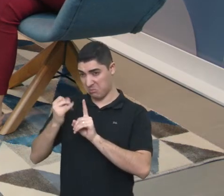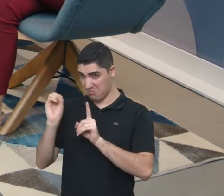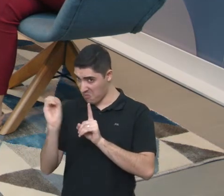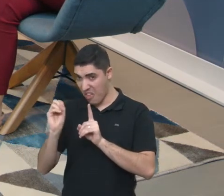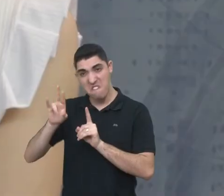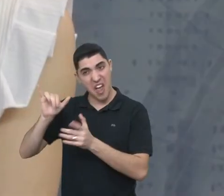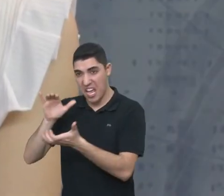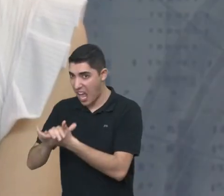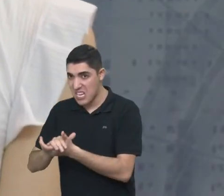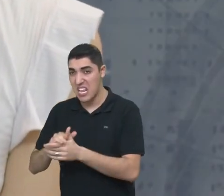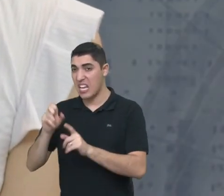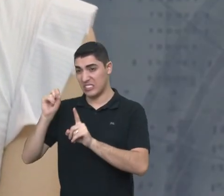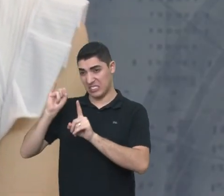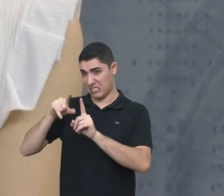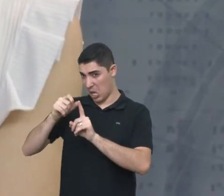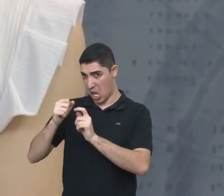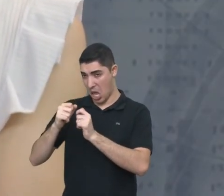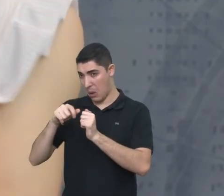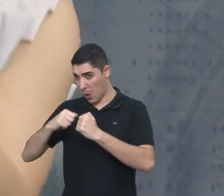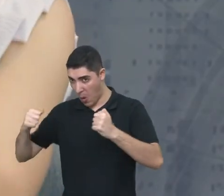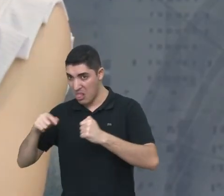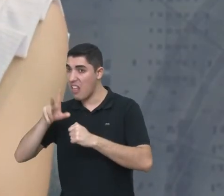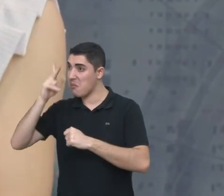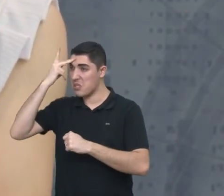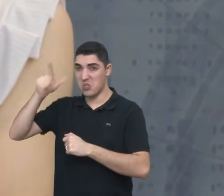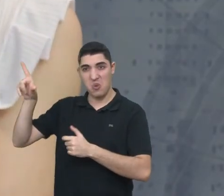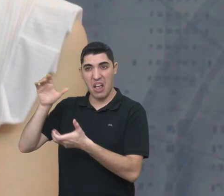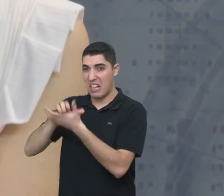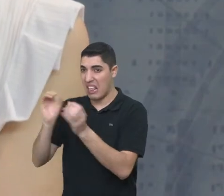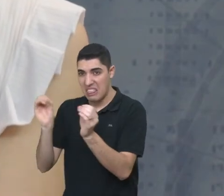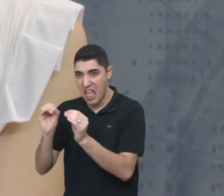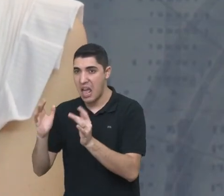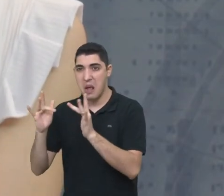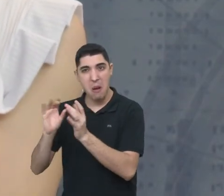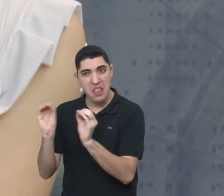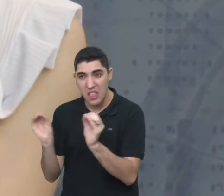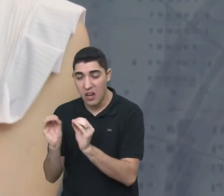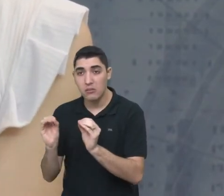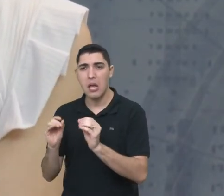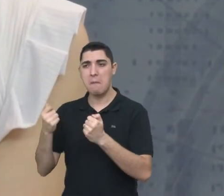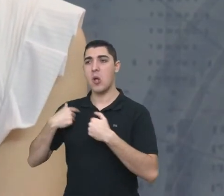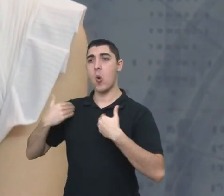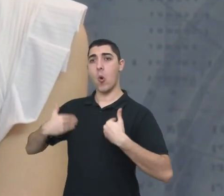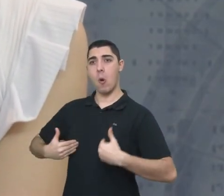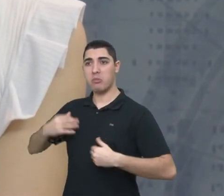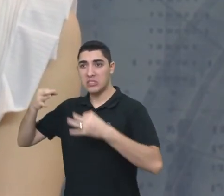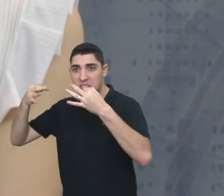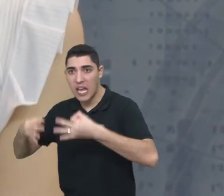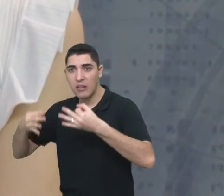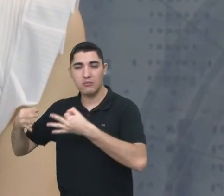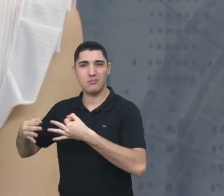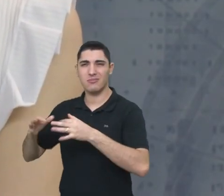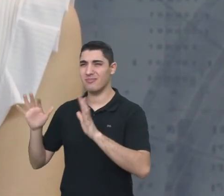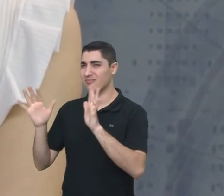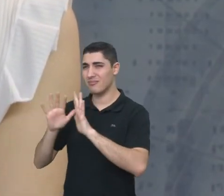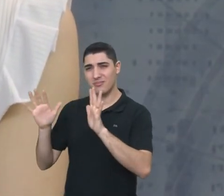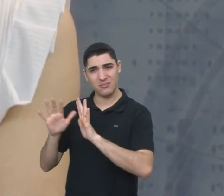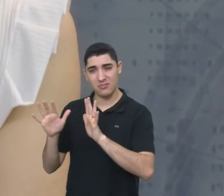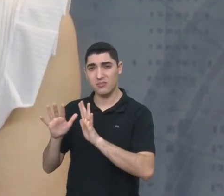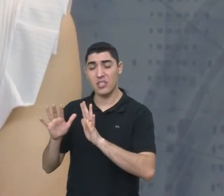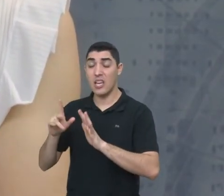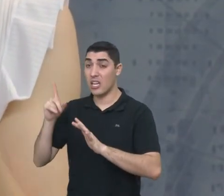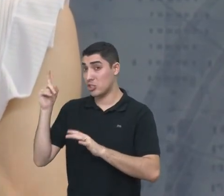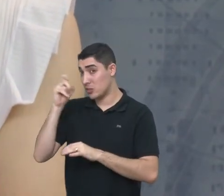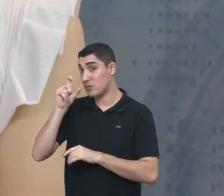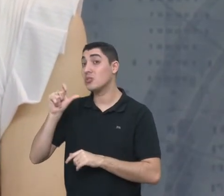você engordar, ninguém vai te querer, e que você tem que ter o corpo X, e que você tem que comer de uma maneira X. Então, é muito difícil duvidar